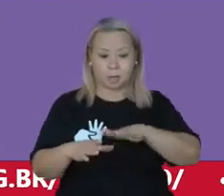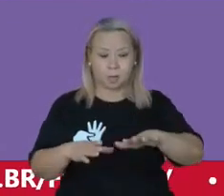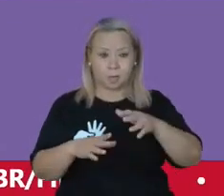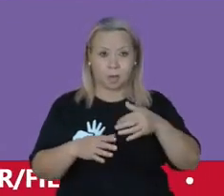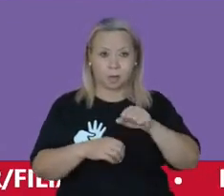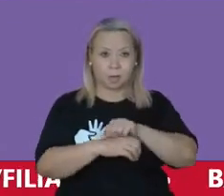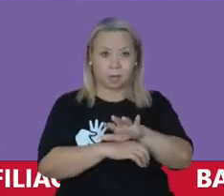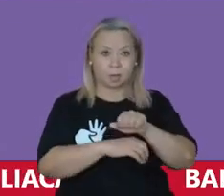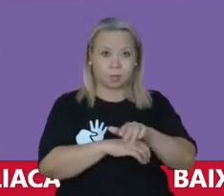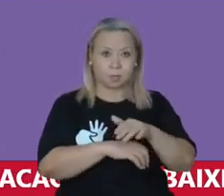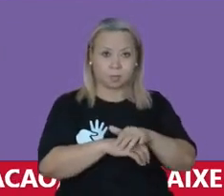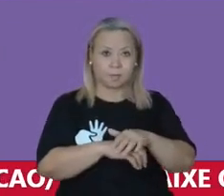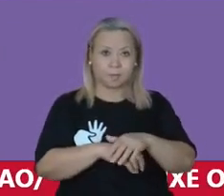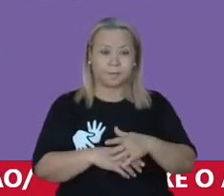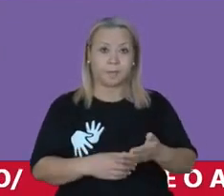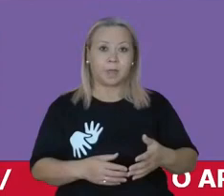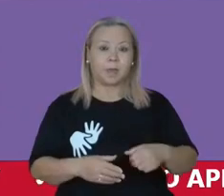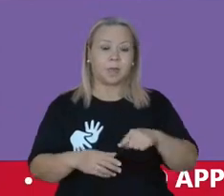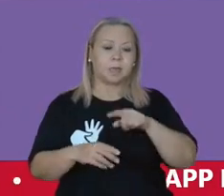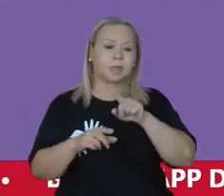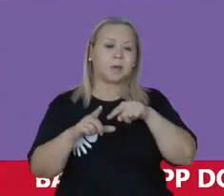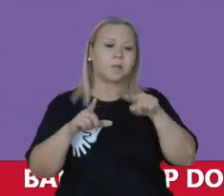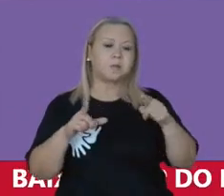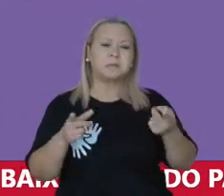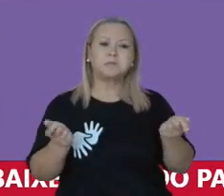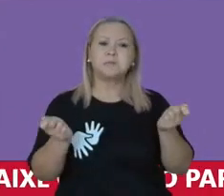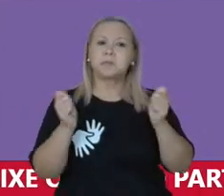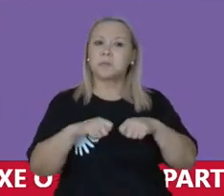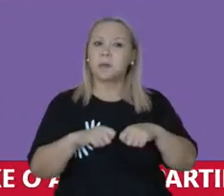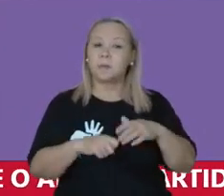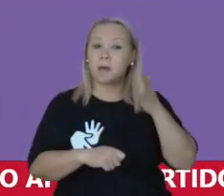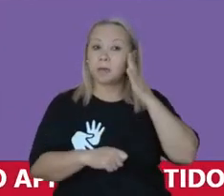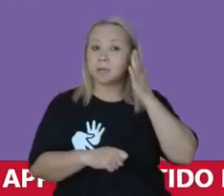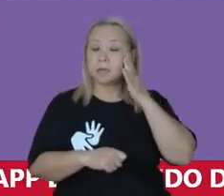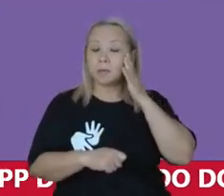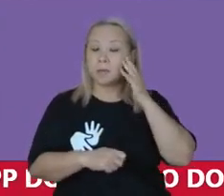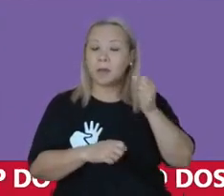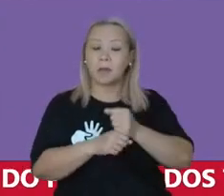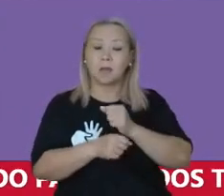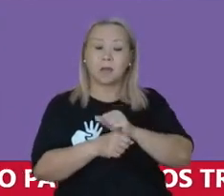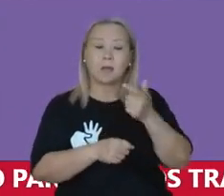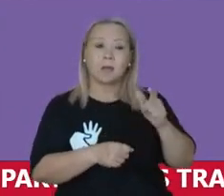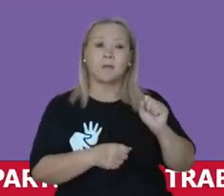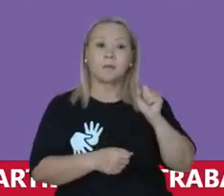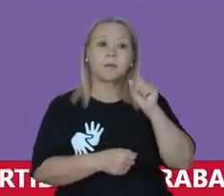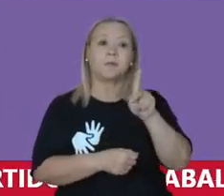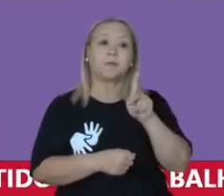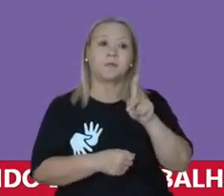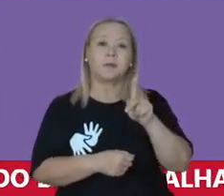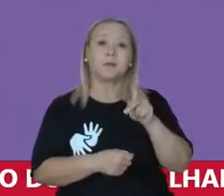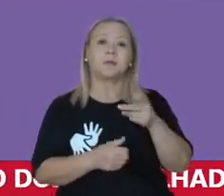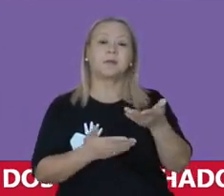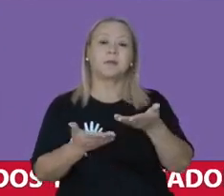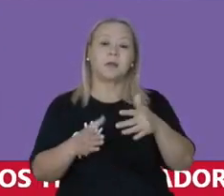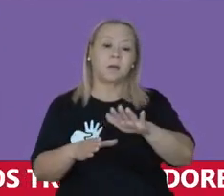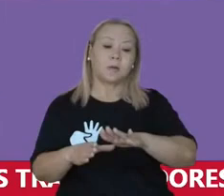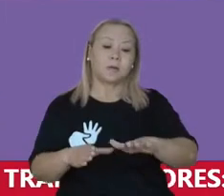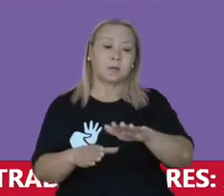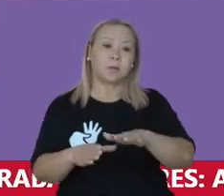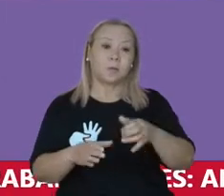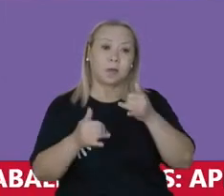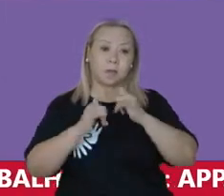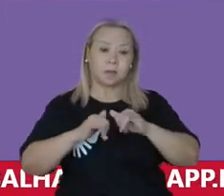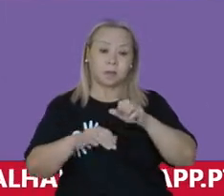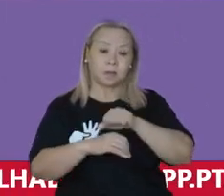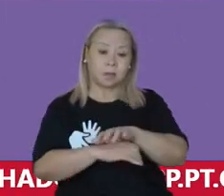distribuição, o índice de Gini não é capaz de captar isso. E a reforma da Previdência mexe justamente quem está no meio da